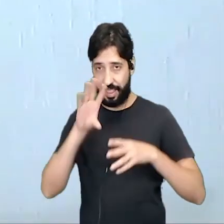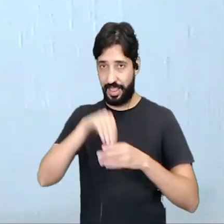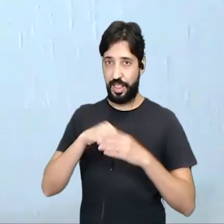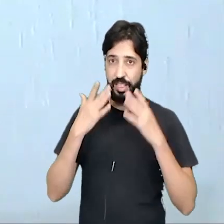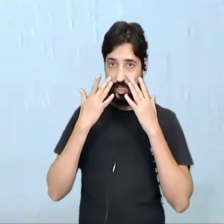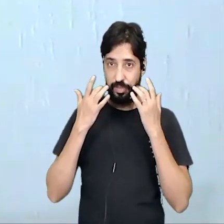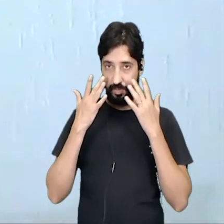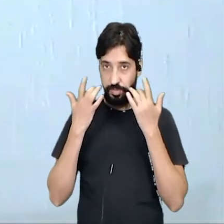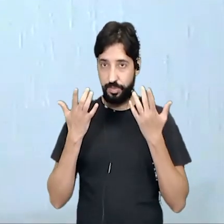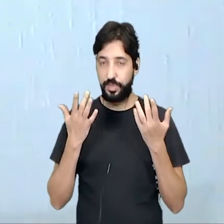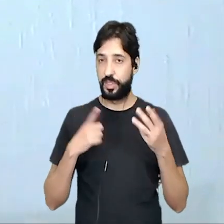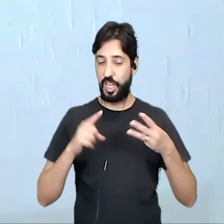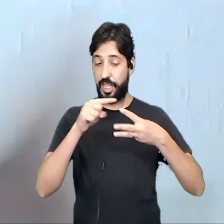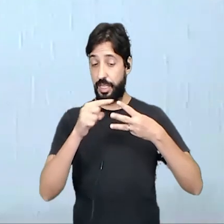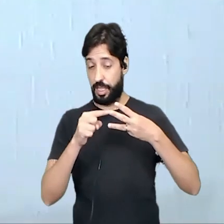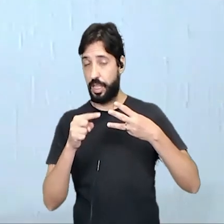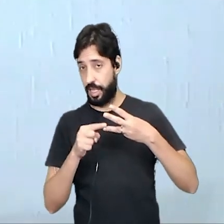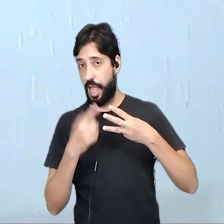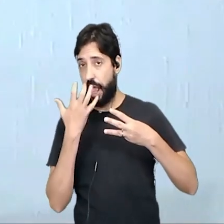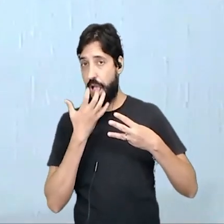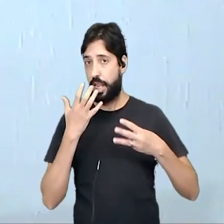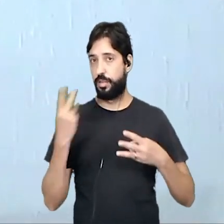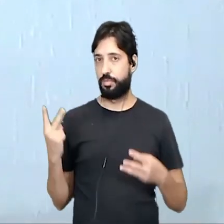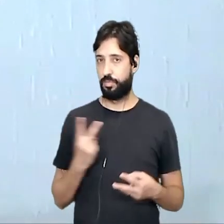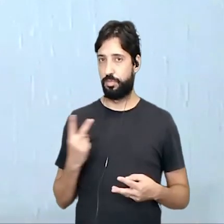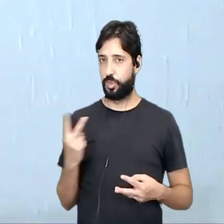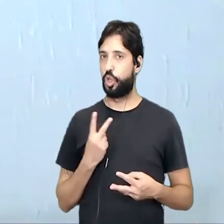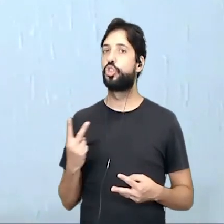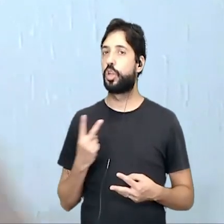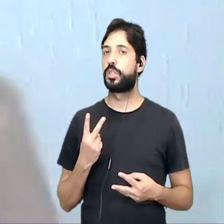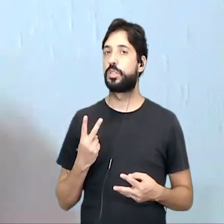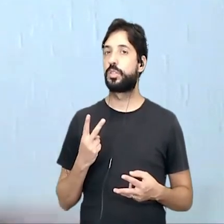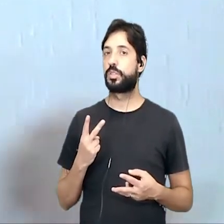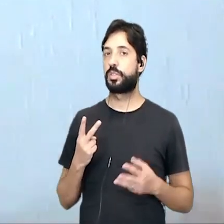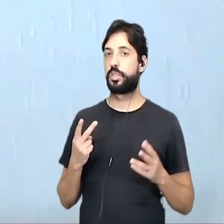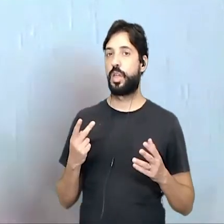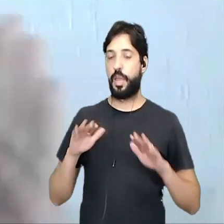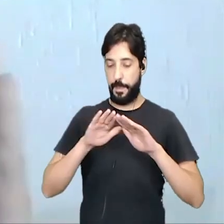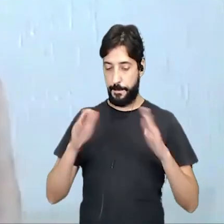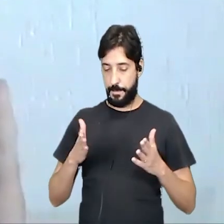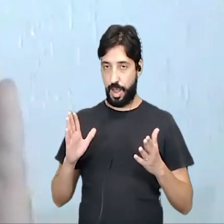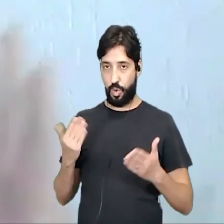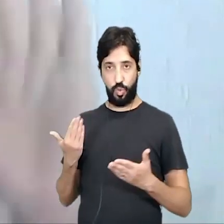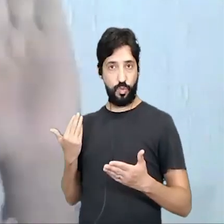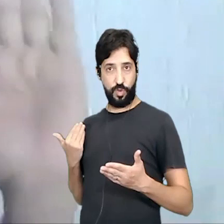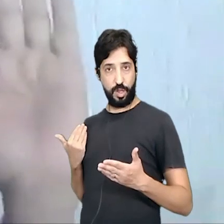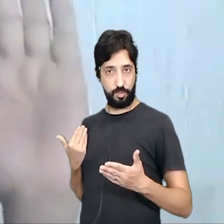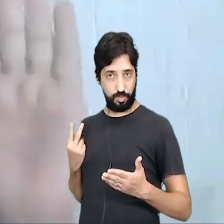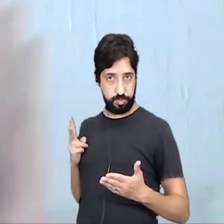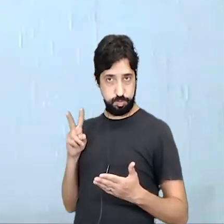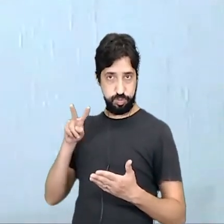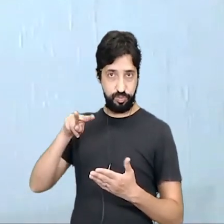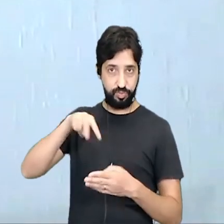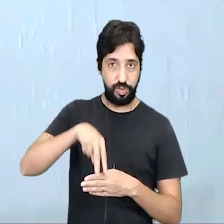dentro da cena que a gente fez. Tinha 3 situações em que eu e a Andréia saímos do fundo